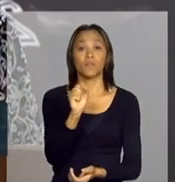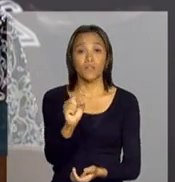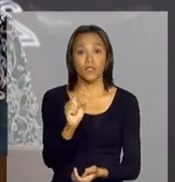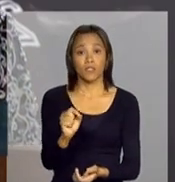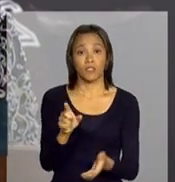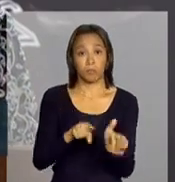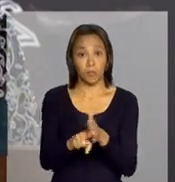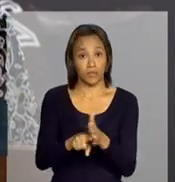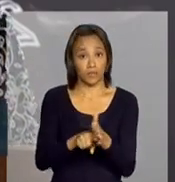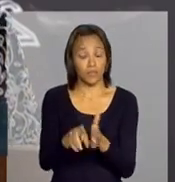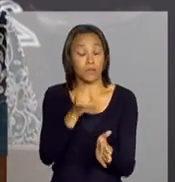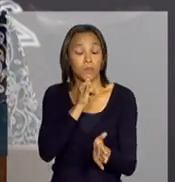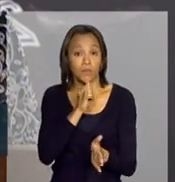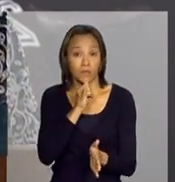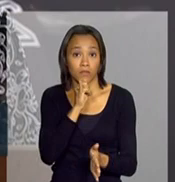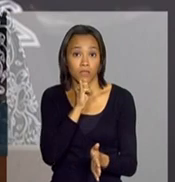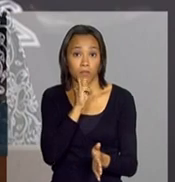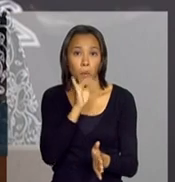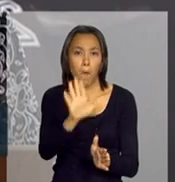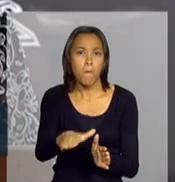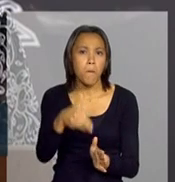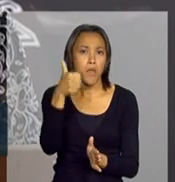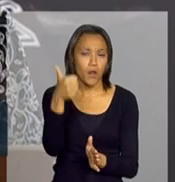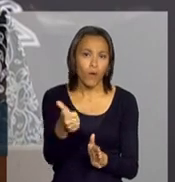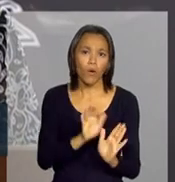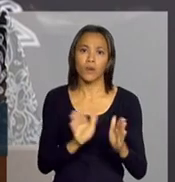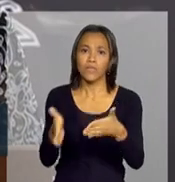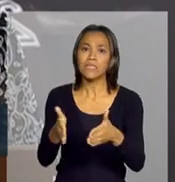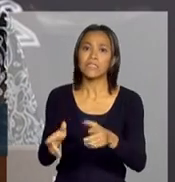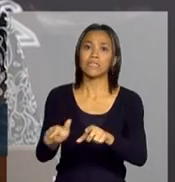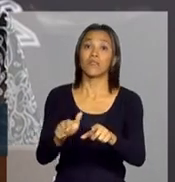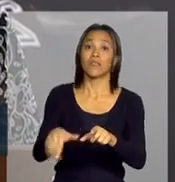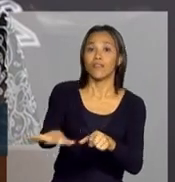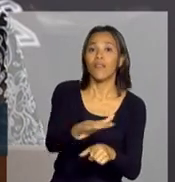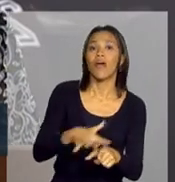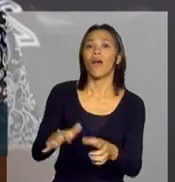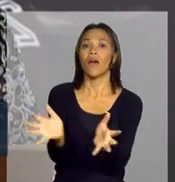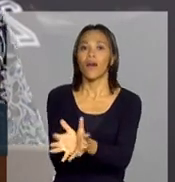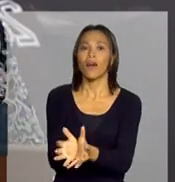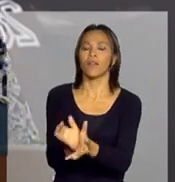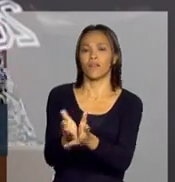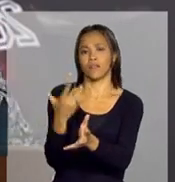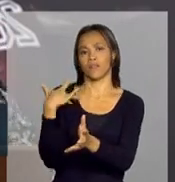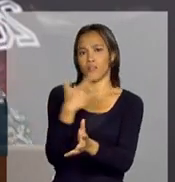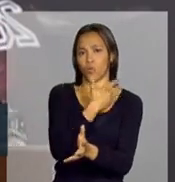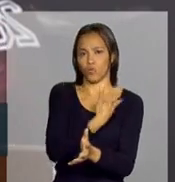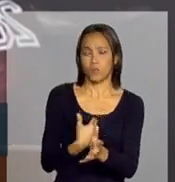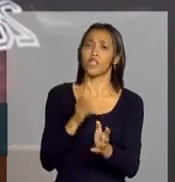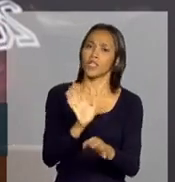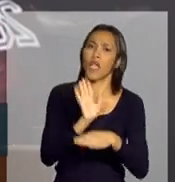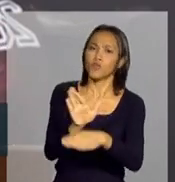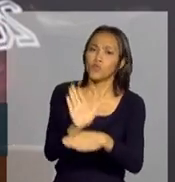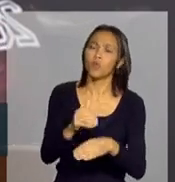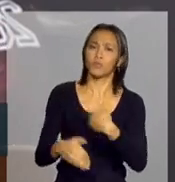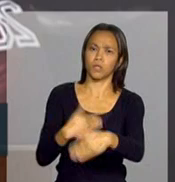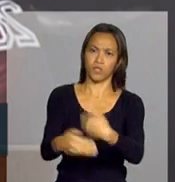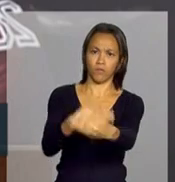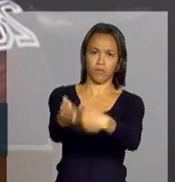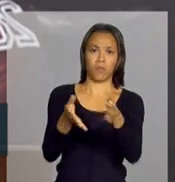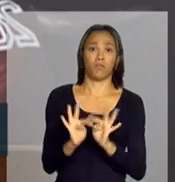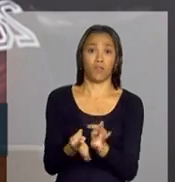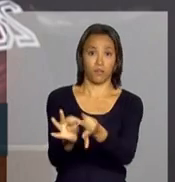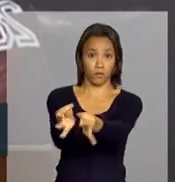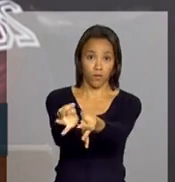permitiram por exemplo melhores ações na área da saúde pública que contribuíram para o desenvolvimento